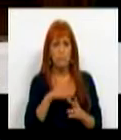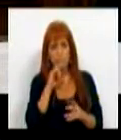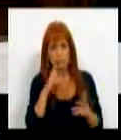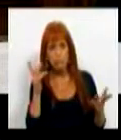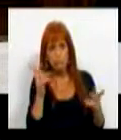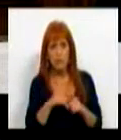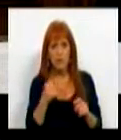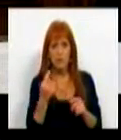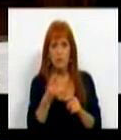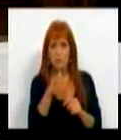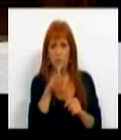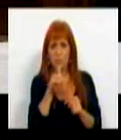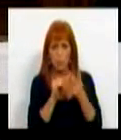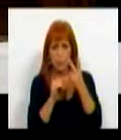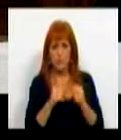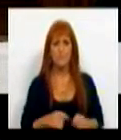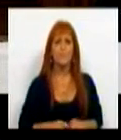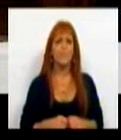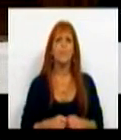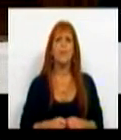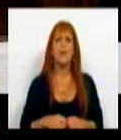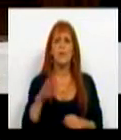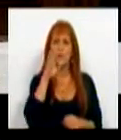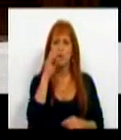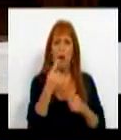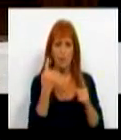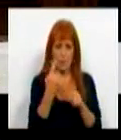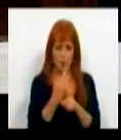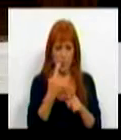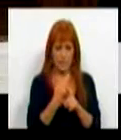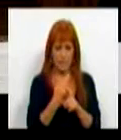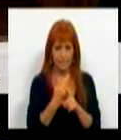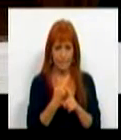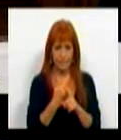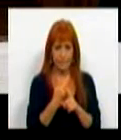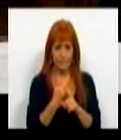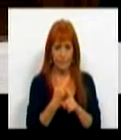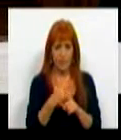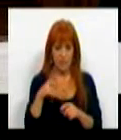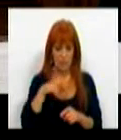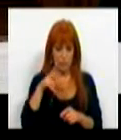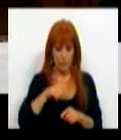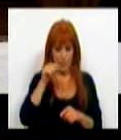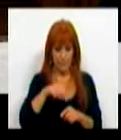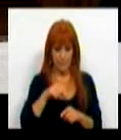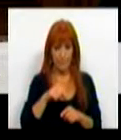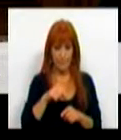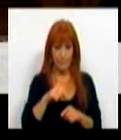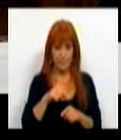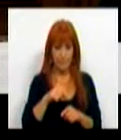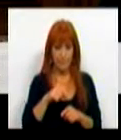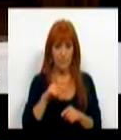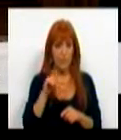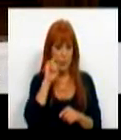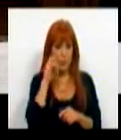talvez dois comentários. Se alguma coisa que em Portugal